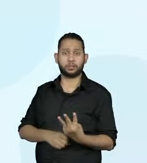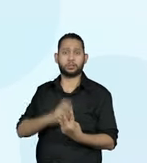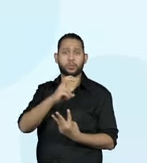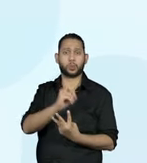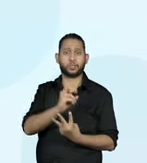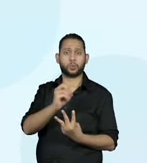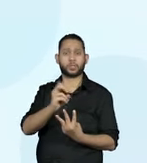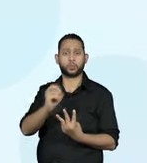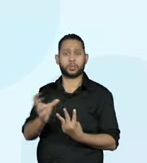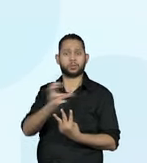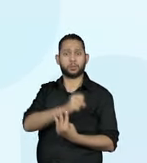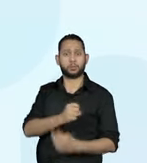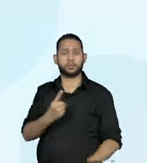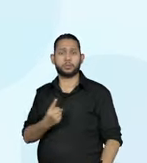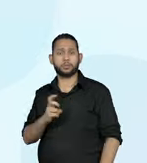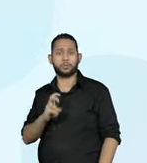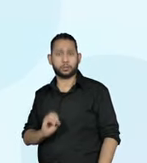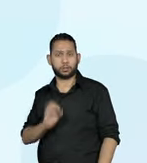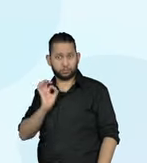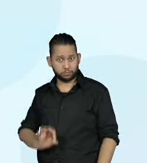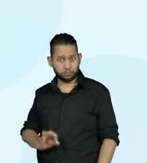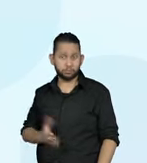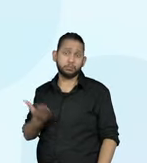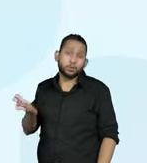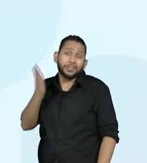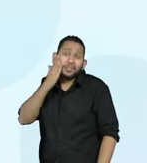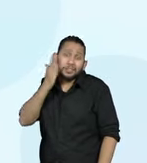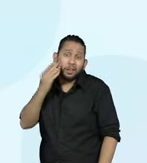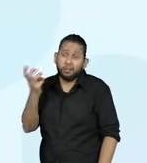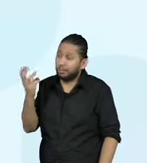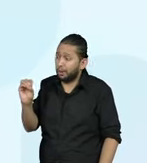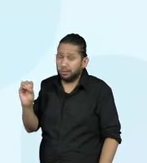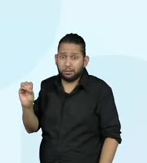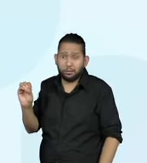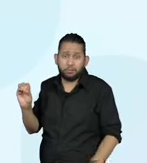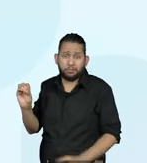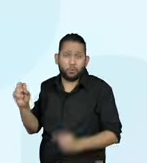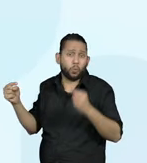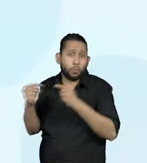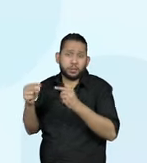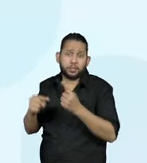lá na nossa telinha. Vamos lá, eu já tinha feito 30, ok?